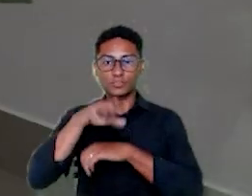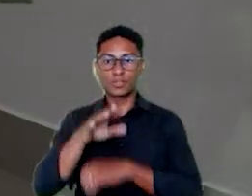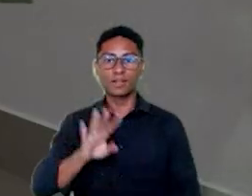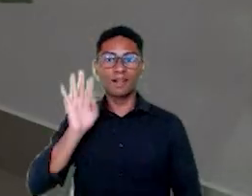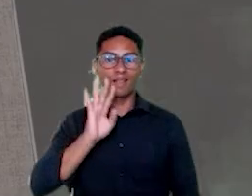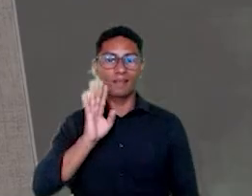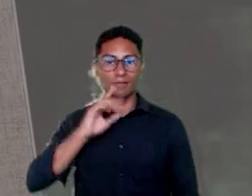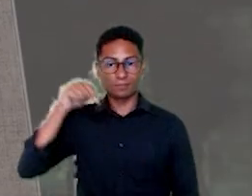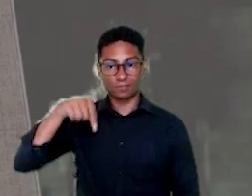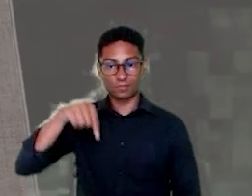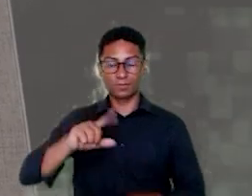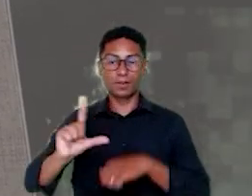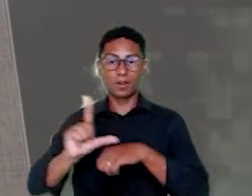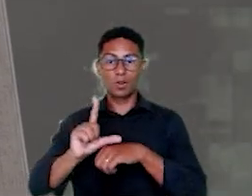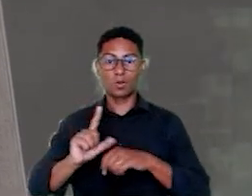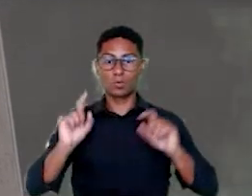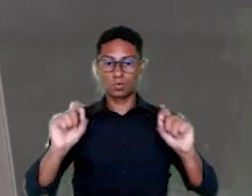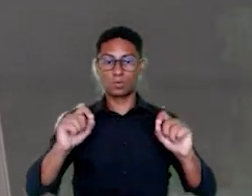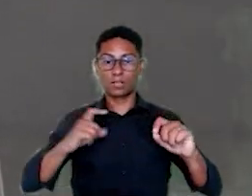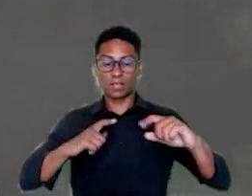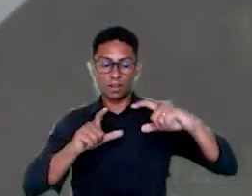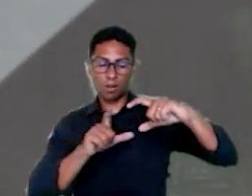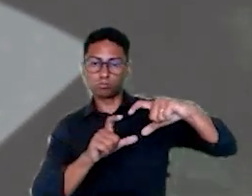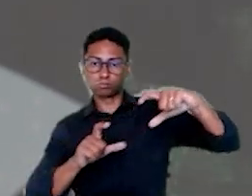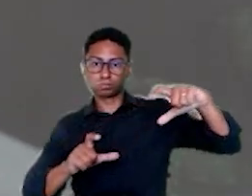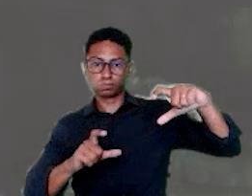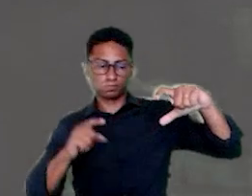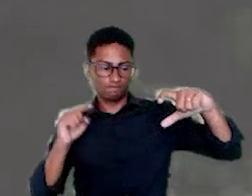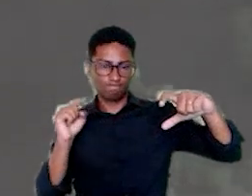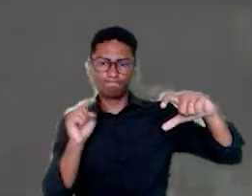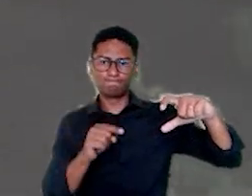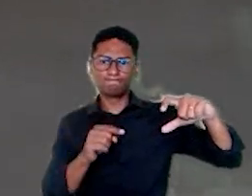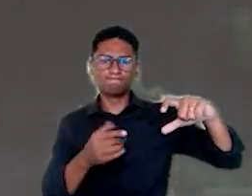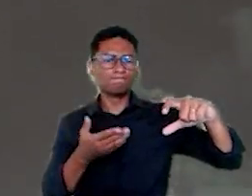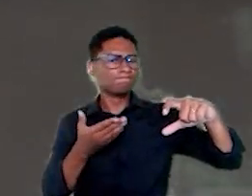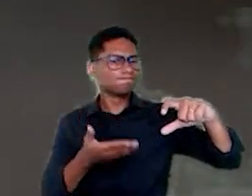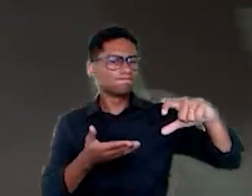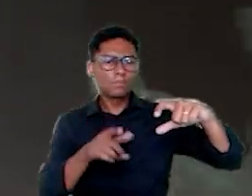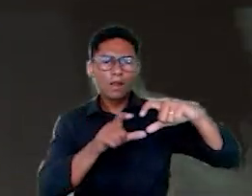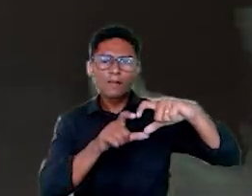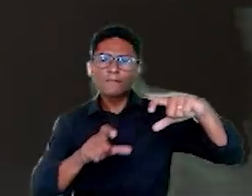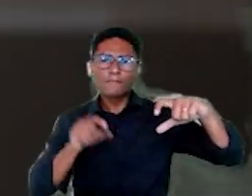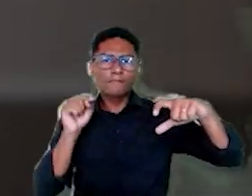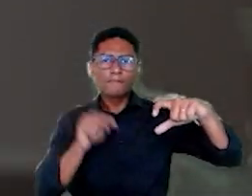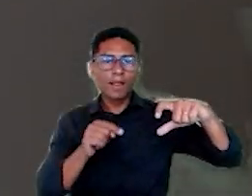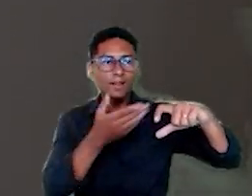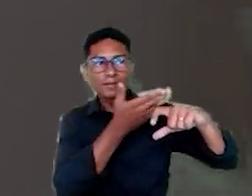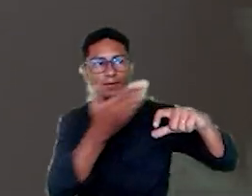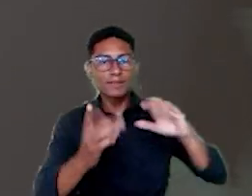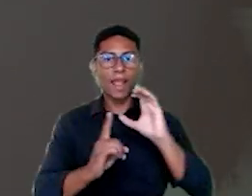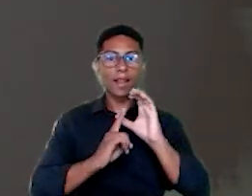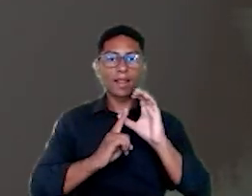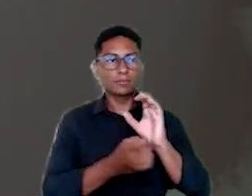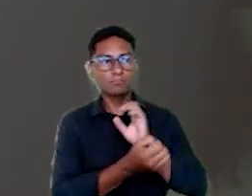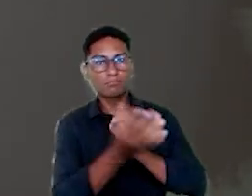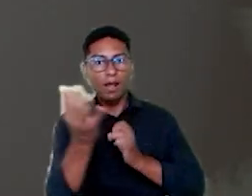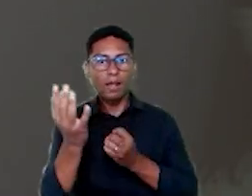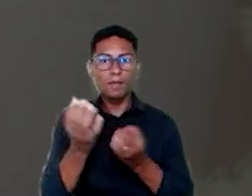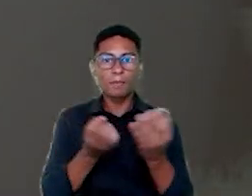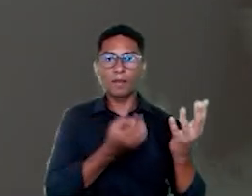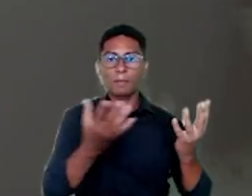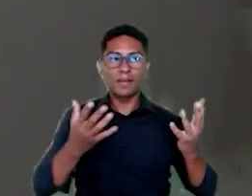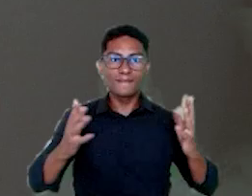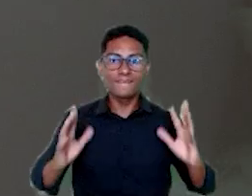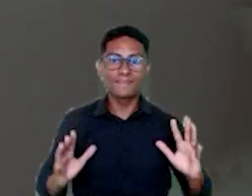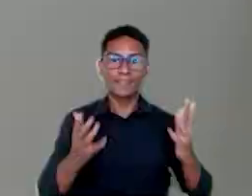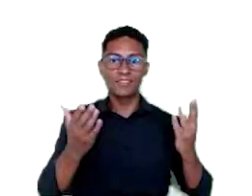na loja. Nós temos um flyer e esse flyer, ele é distribuído para os clientes. A gente incentiva nas